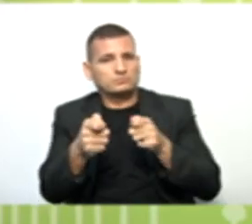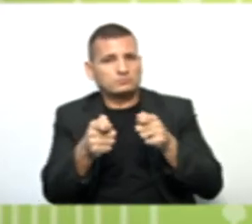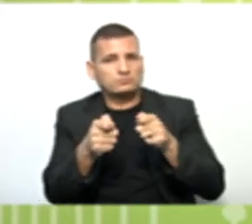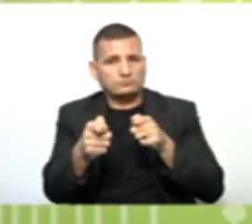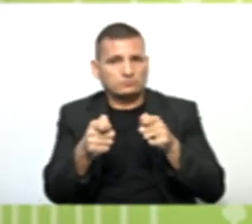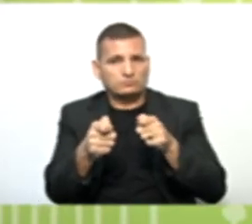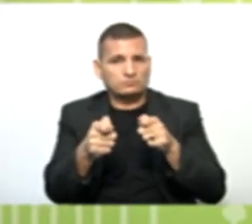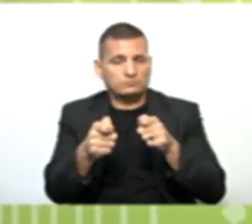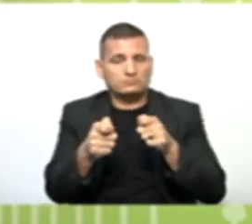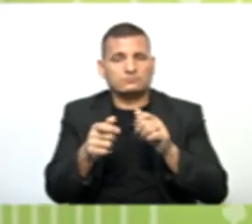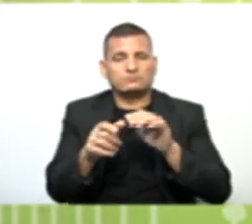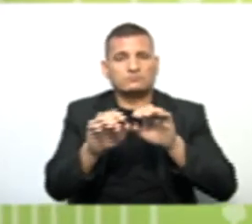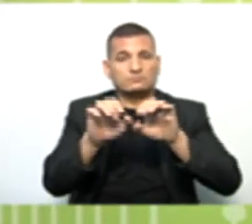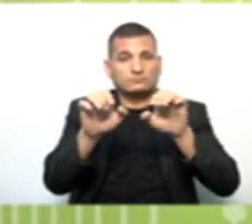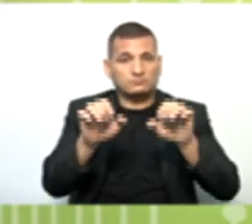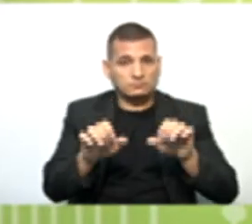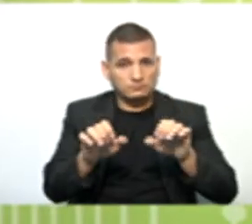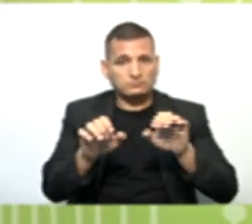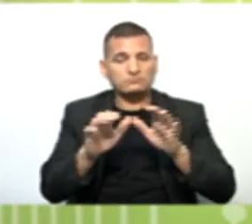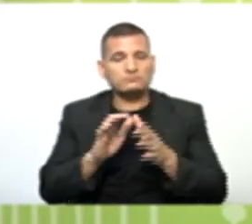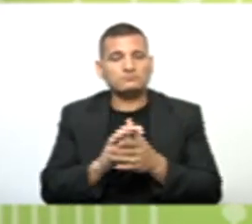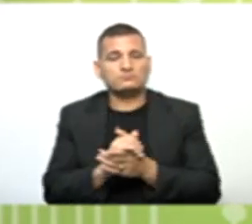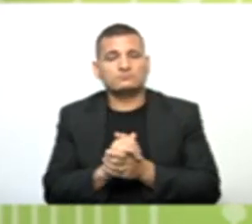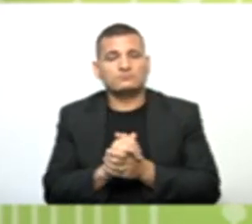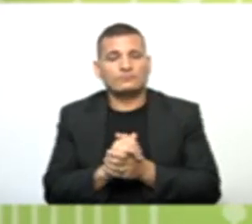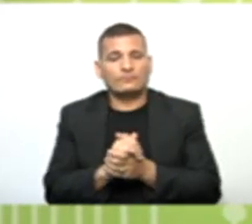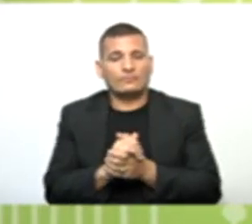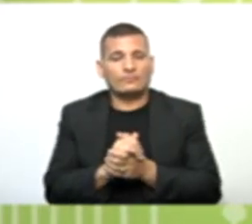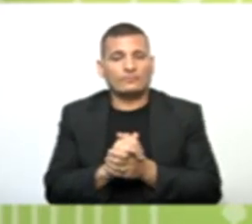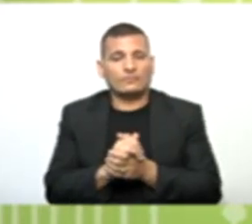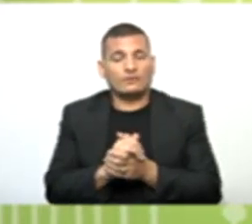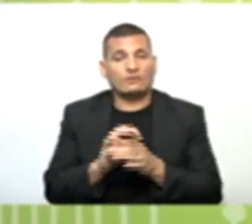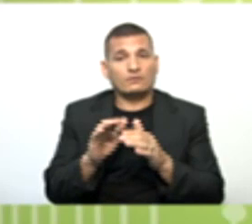seleção. Aí, quando o cliente for